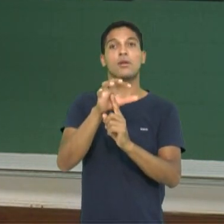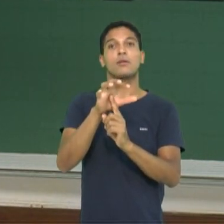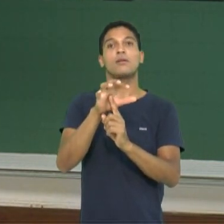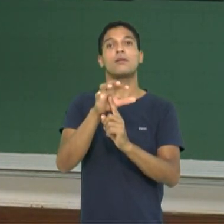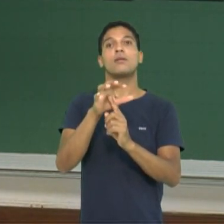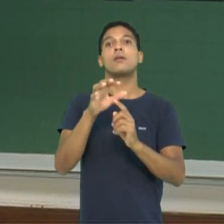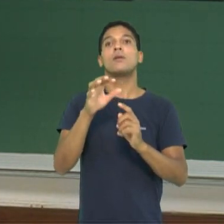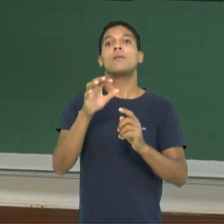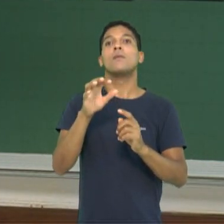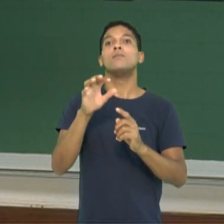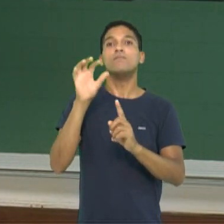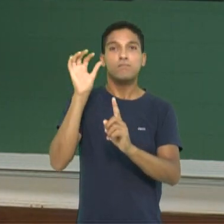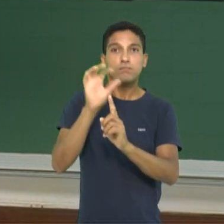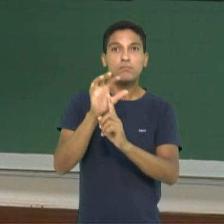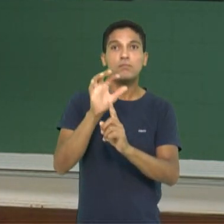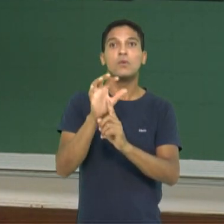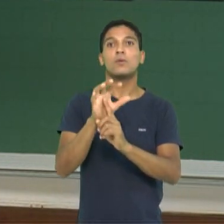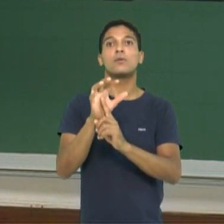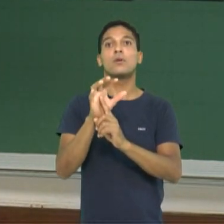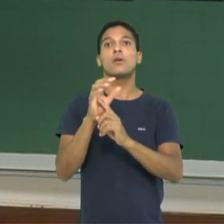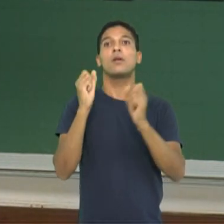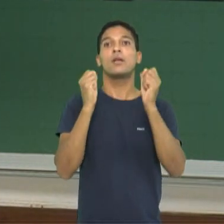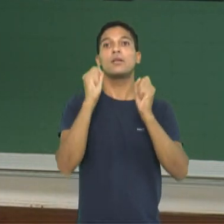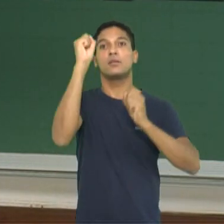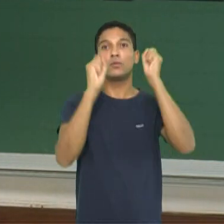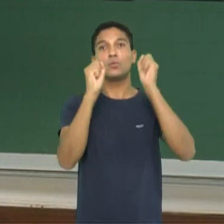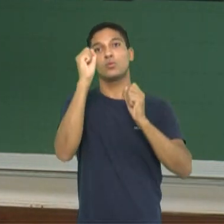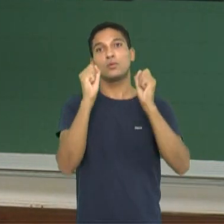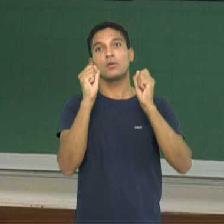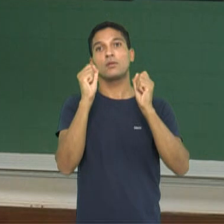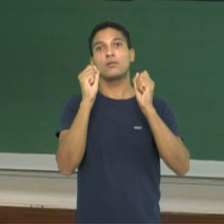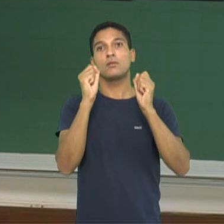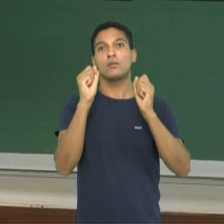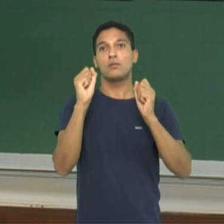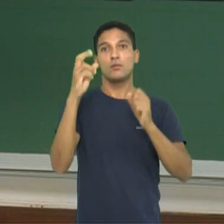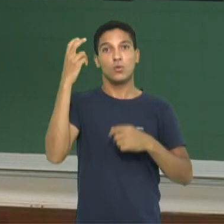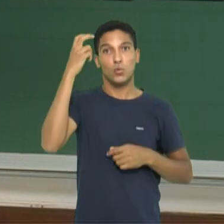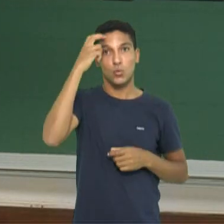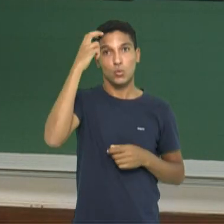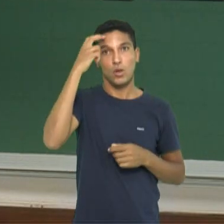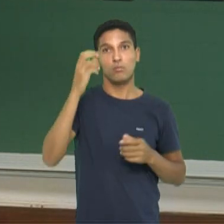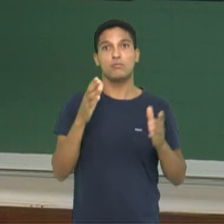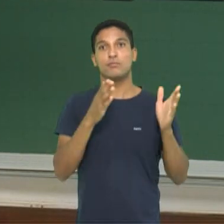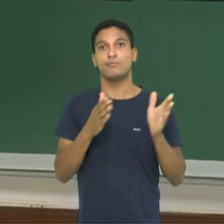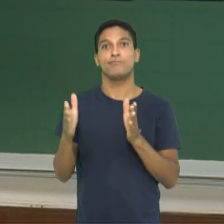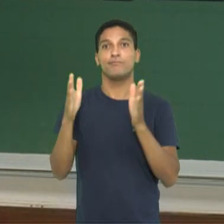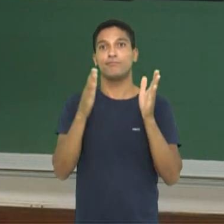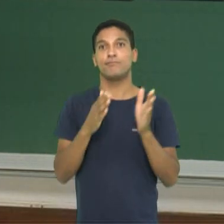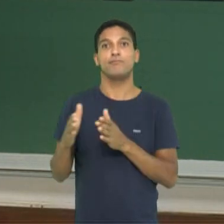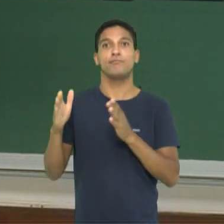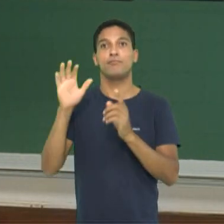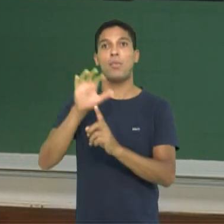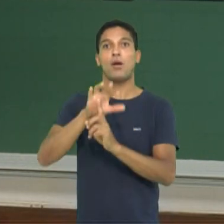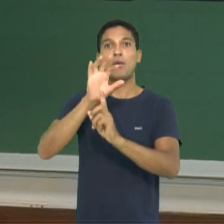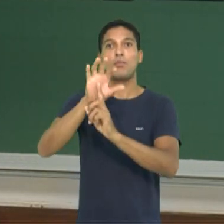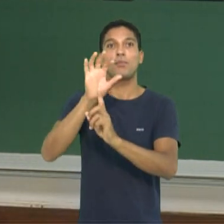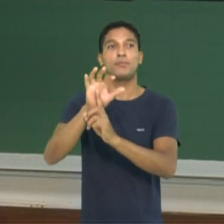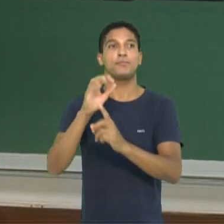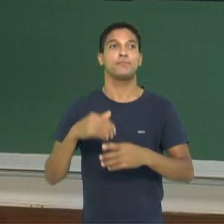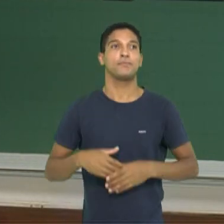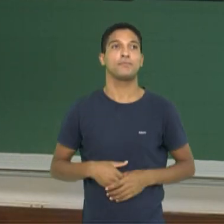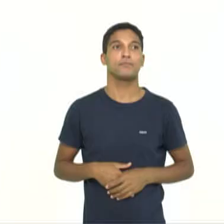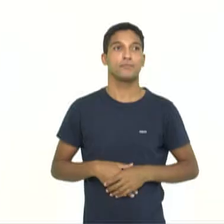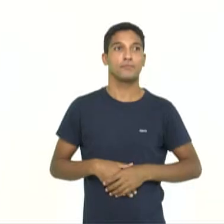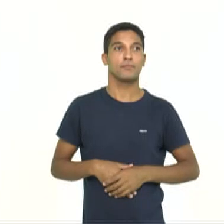utilizada, ela se torna uma ferramenta para prolongar o que está estabelecido. Temos